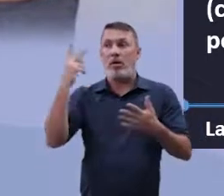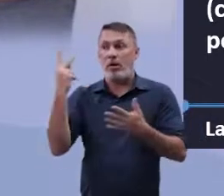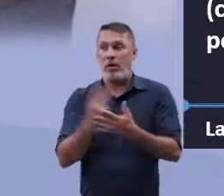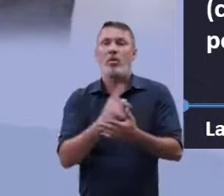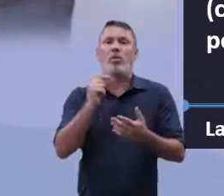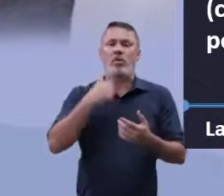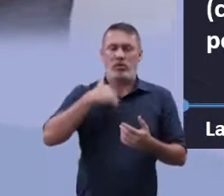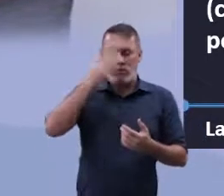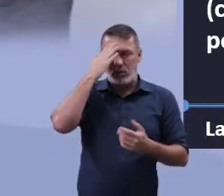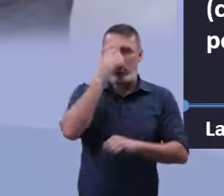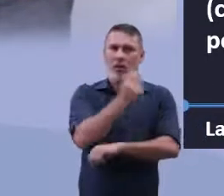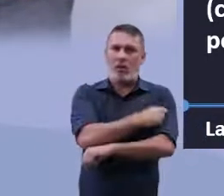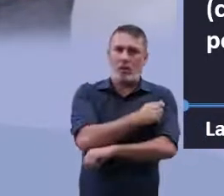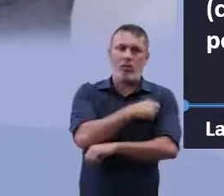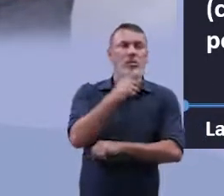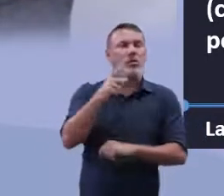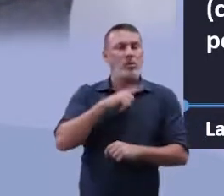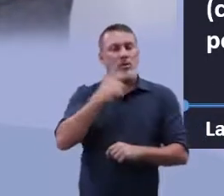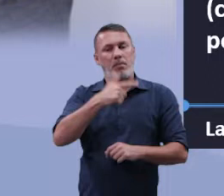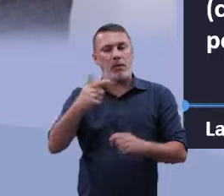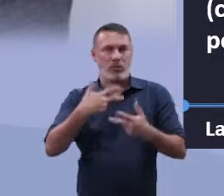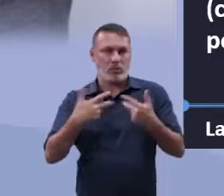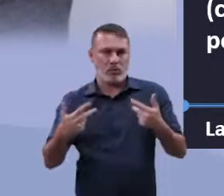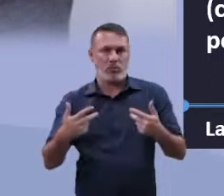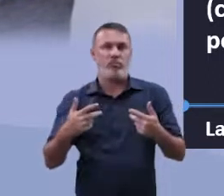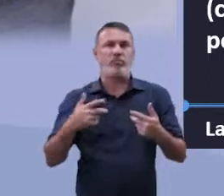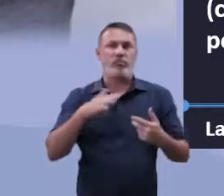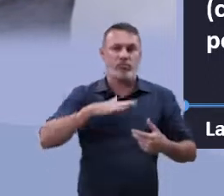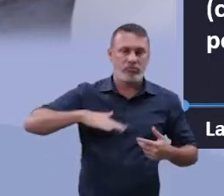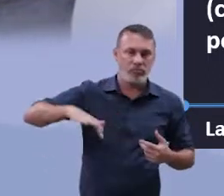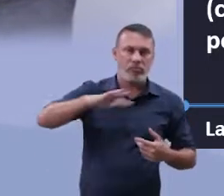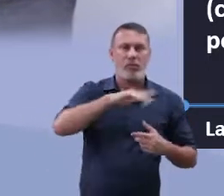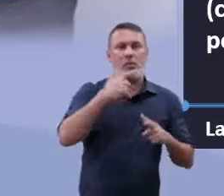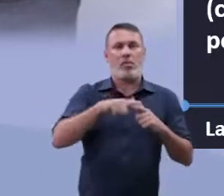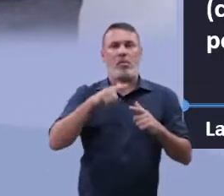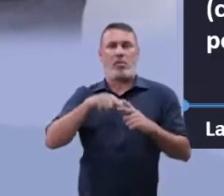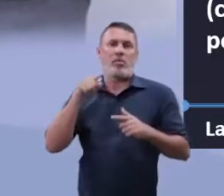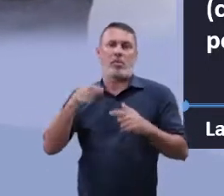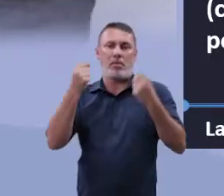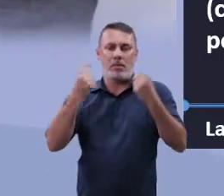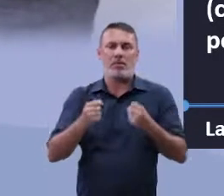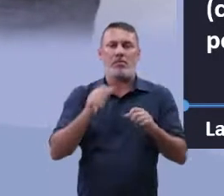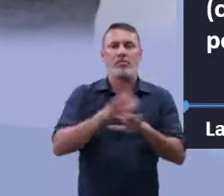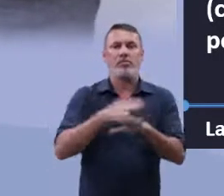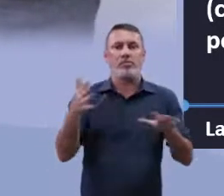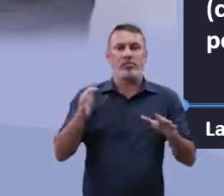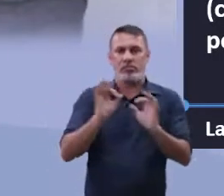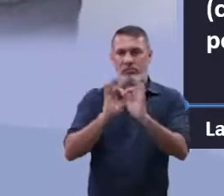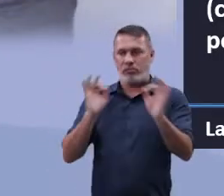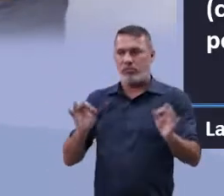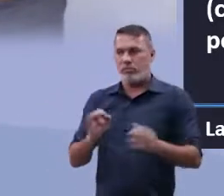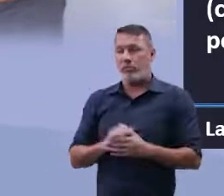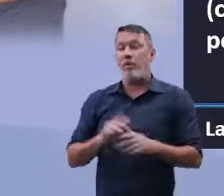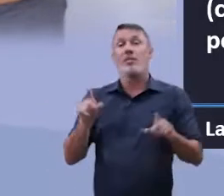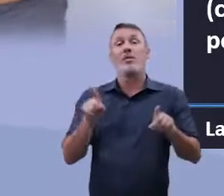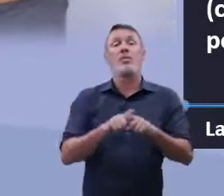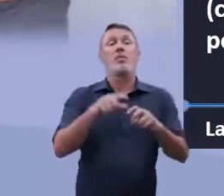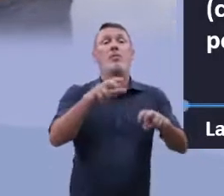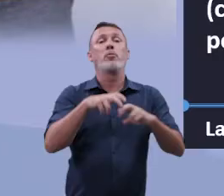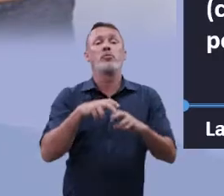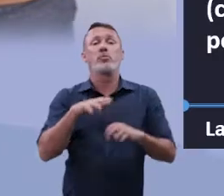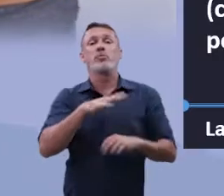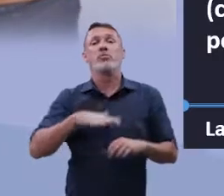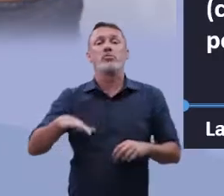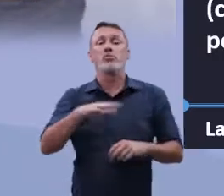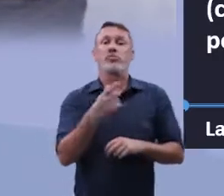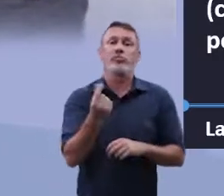problemas a resolver, mas nesse caso é resolver esse problema de exclusão digital. E às vezes são por motivos financeiros, a maioria dos